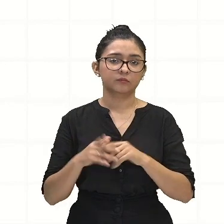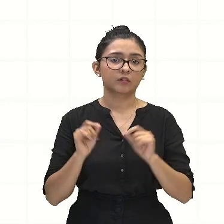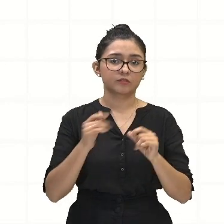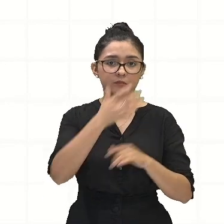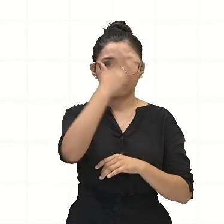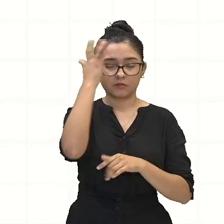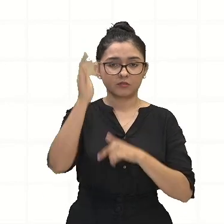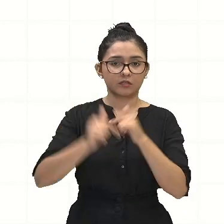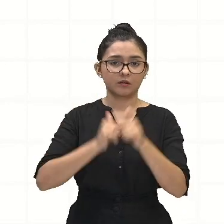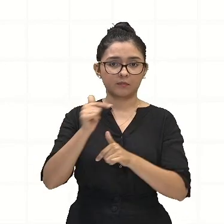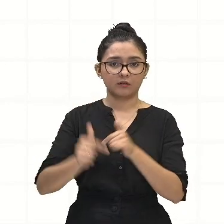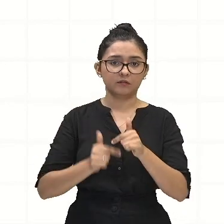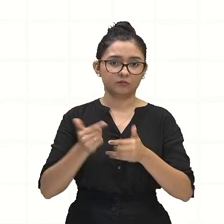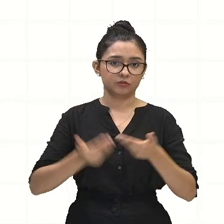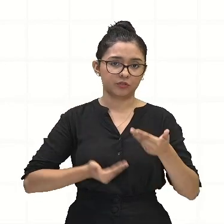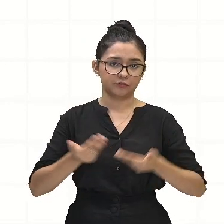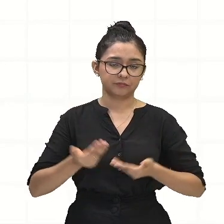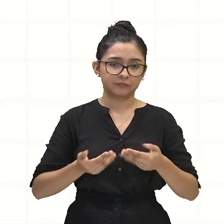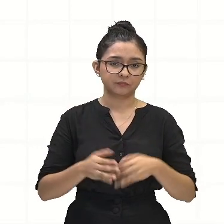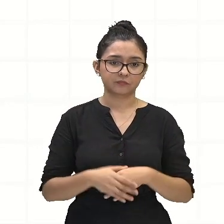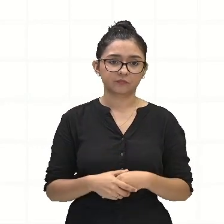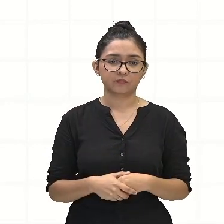que eram os servos.